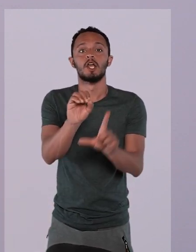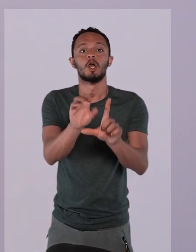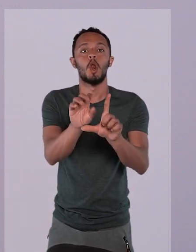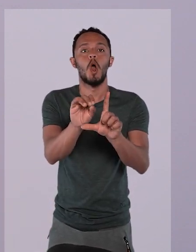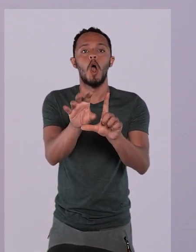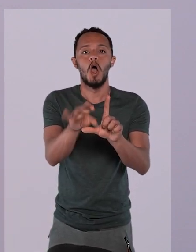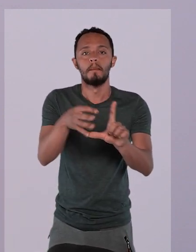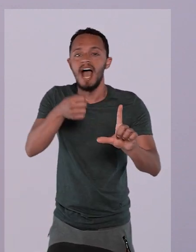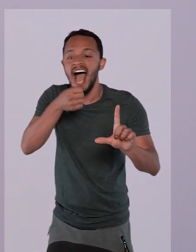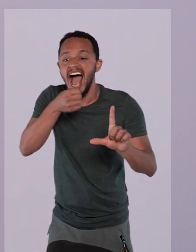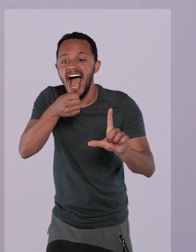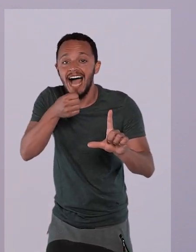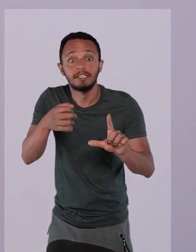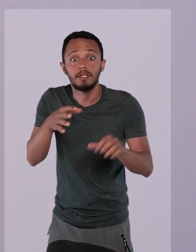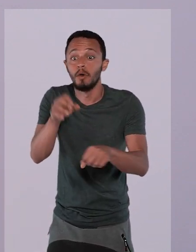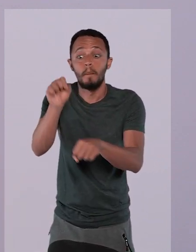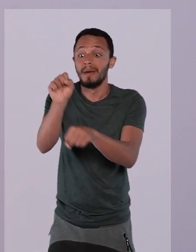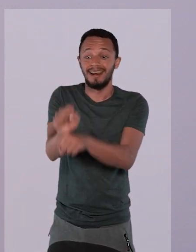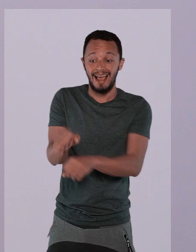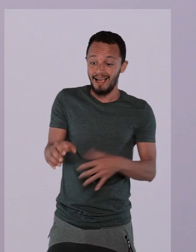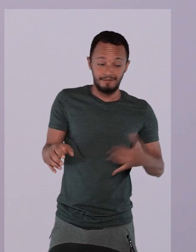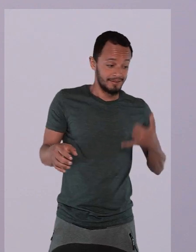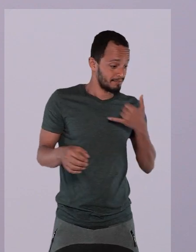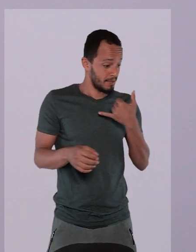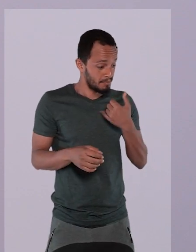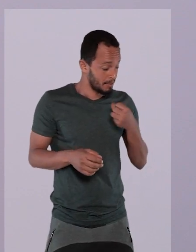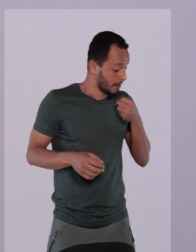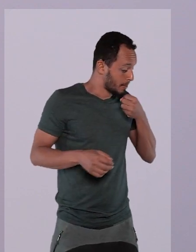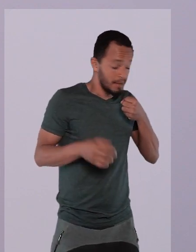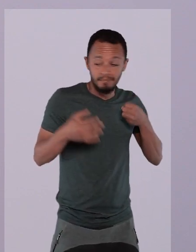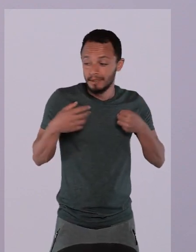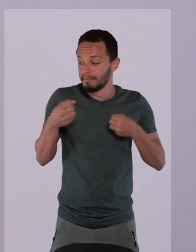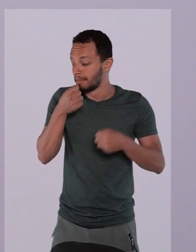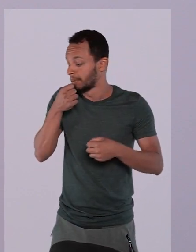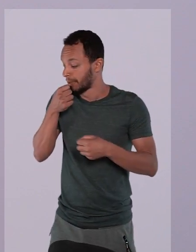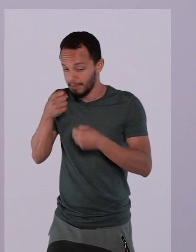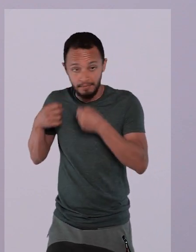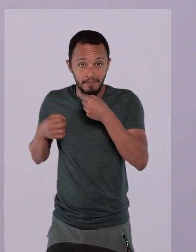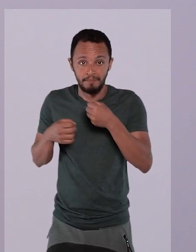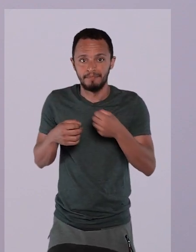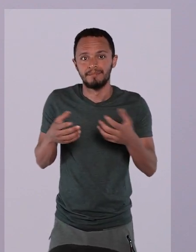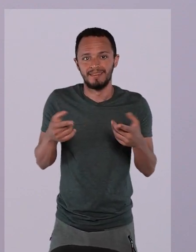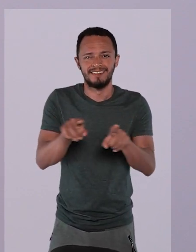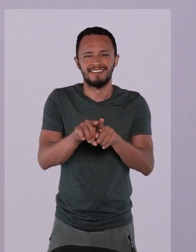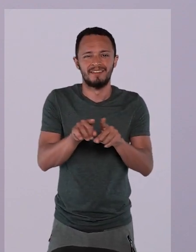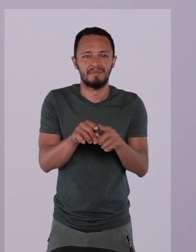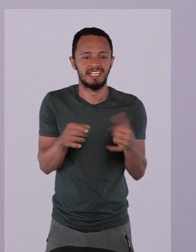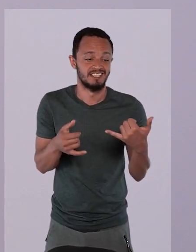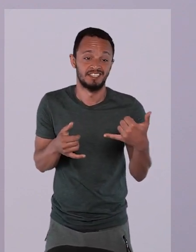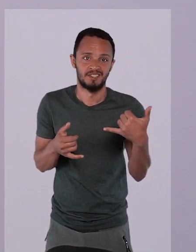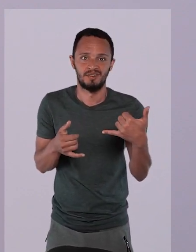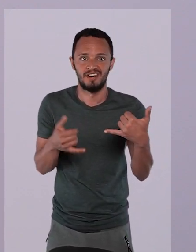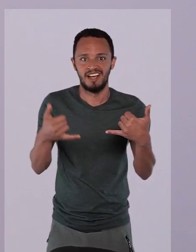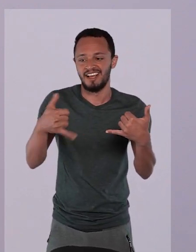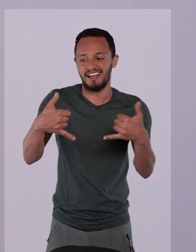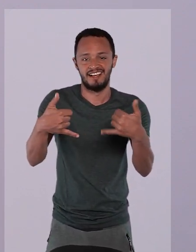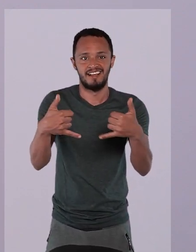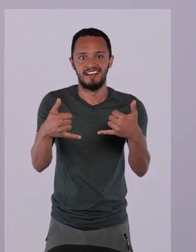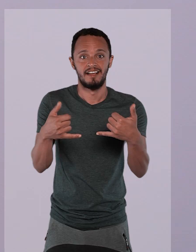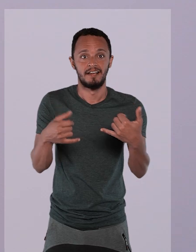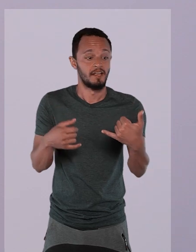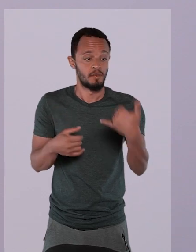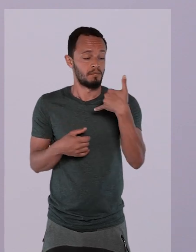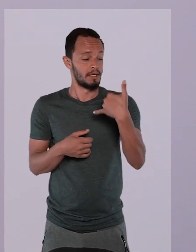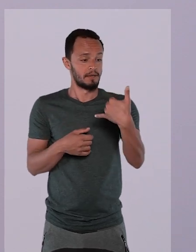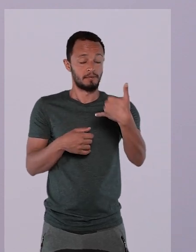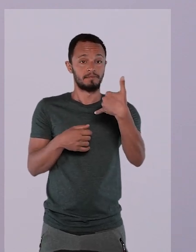eu parava no telefone celular. A sorte é que essas maquininhas malditas, né, são mágicas também. Né? Você, no meio de um corredor, você pega uma